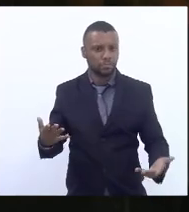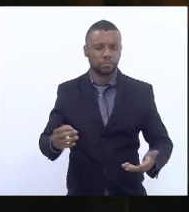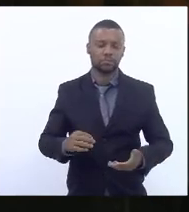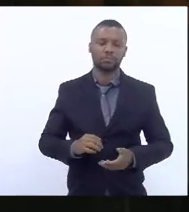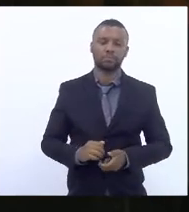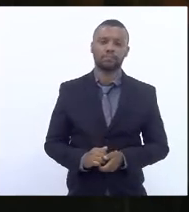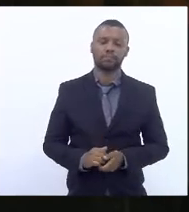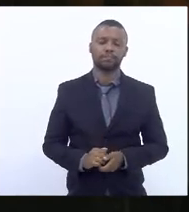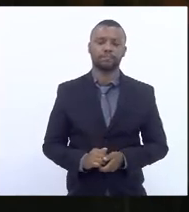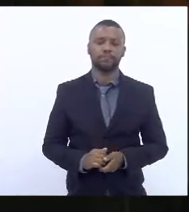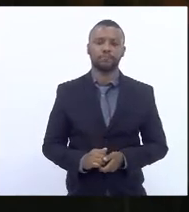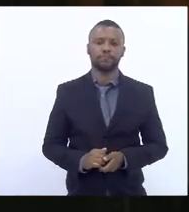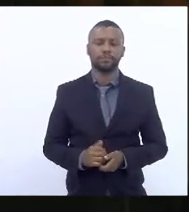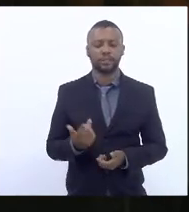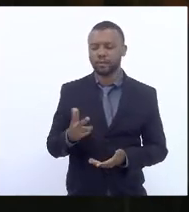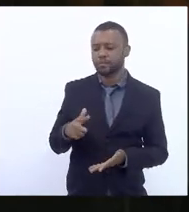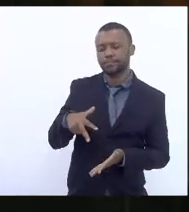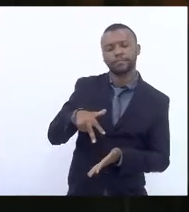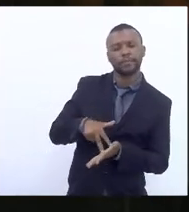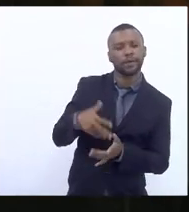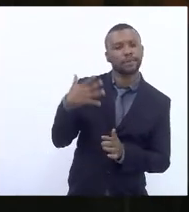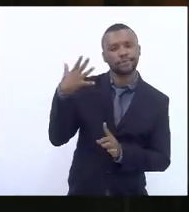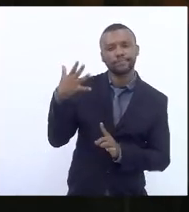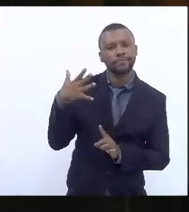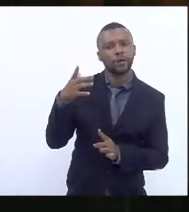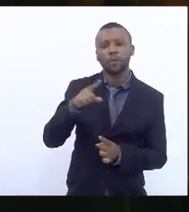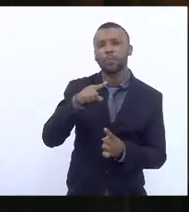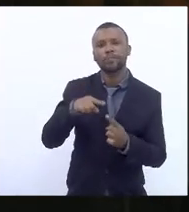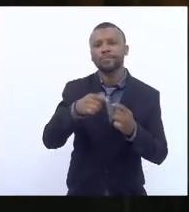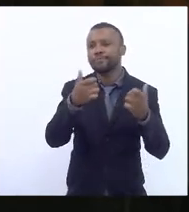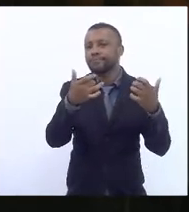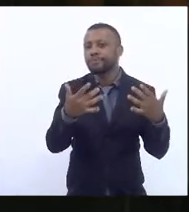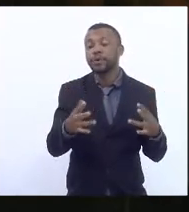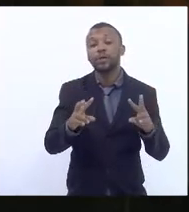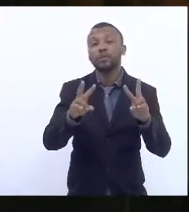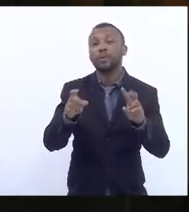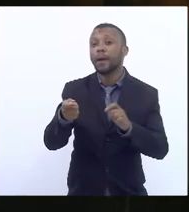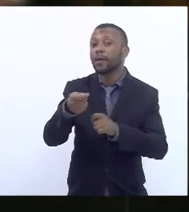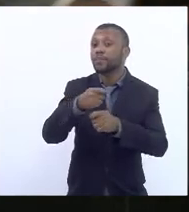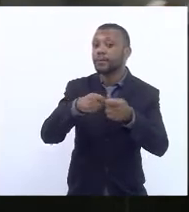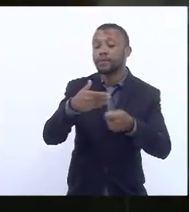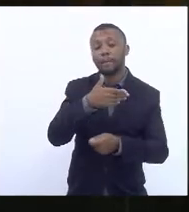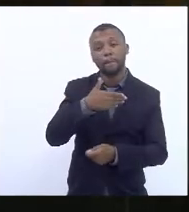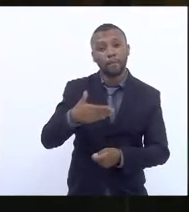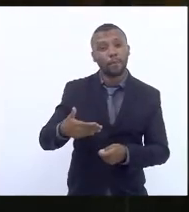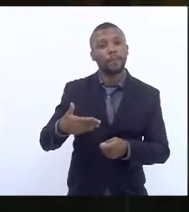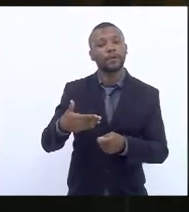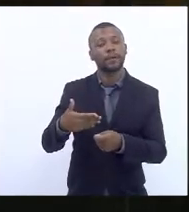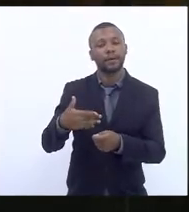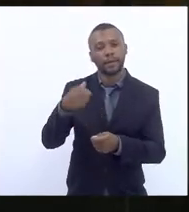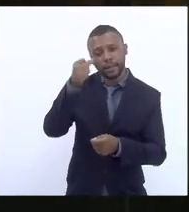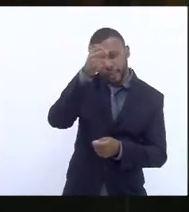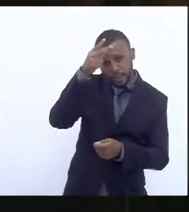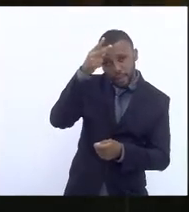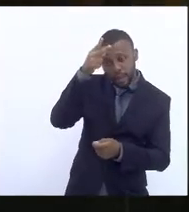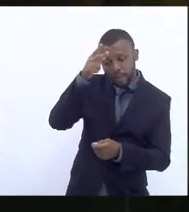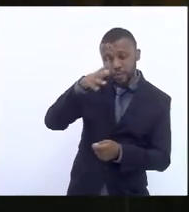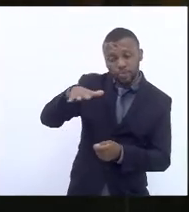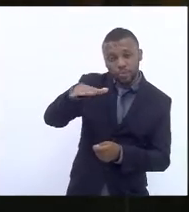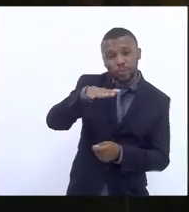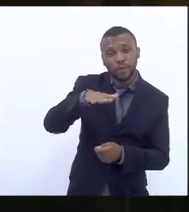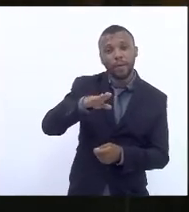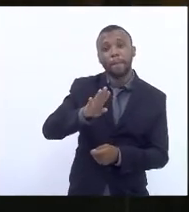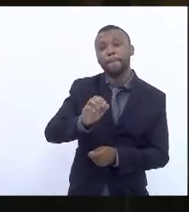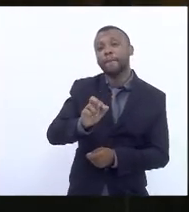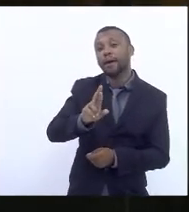aqui fazer uma explanação com relação à administração pública daquela cidade, à prefeitura da cidade de Barra